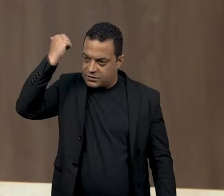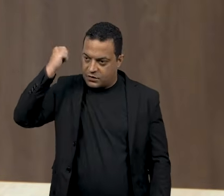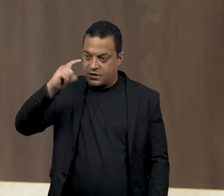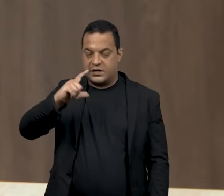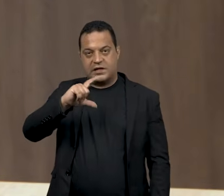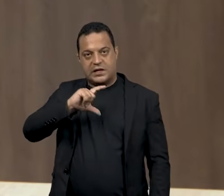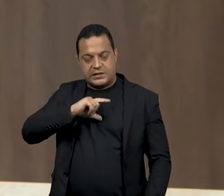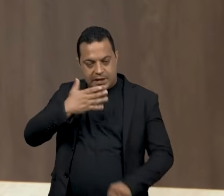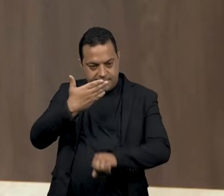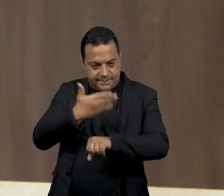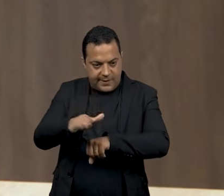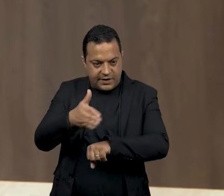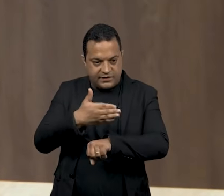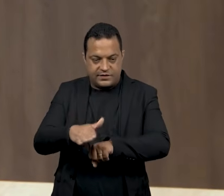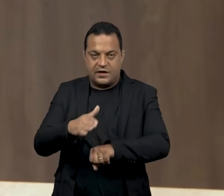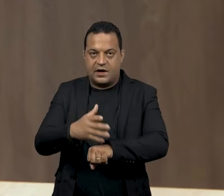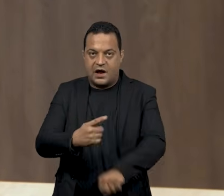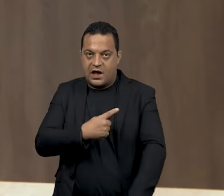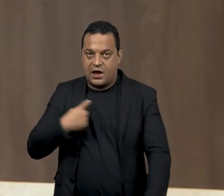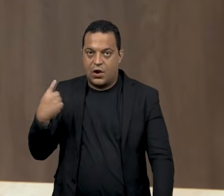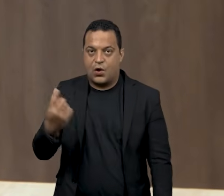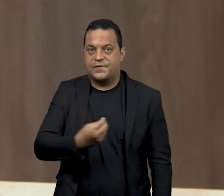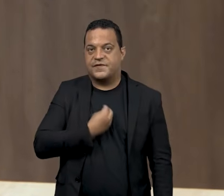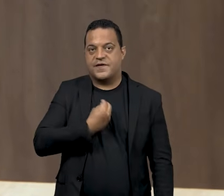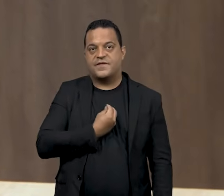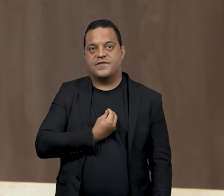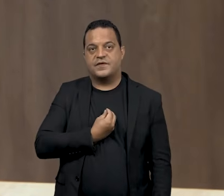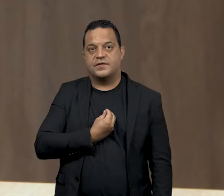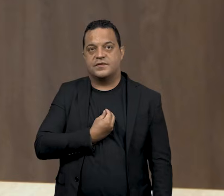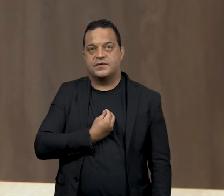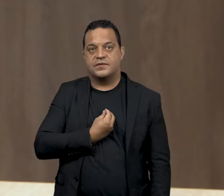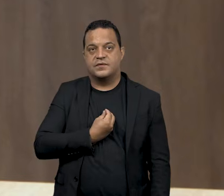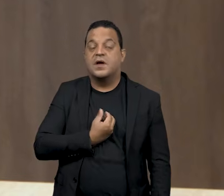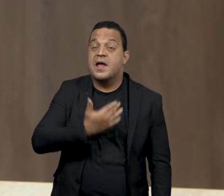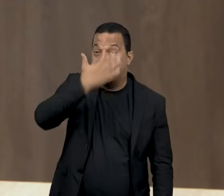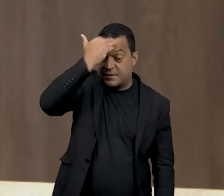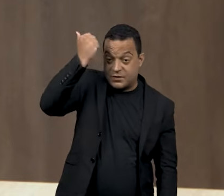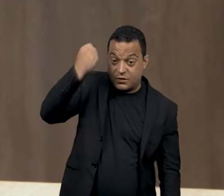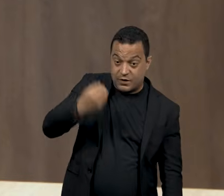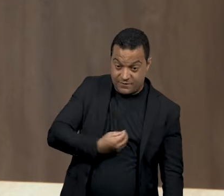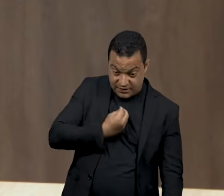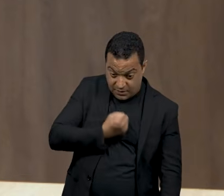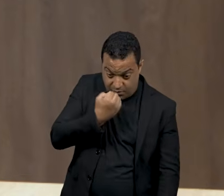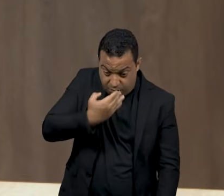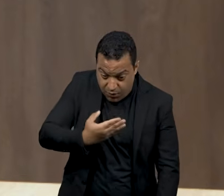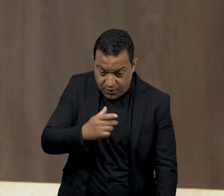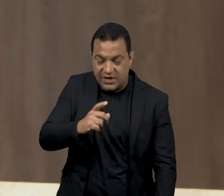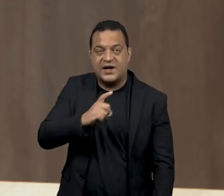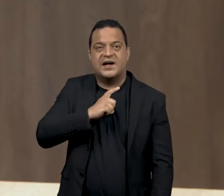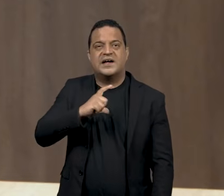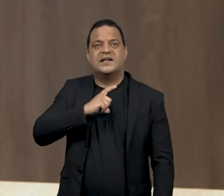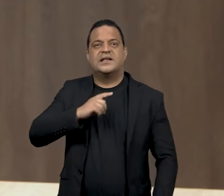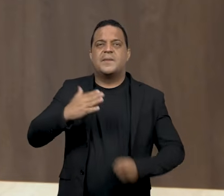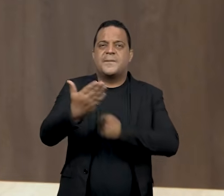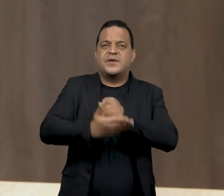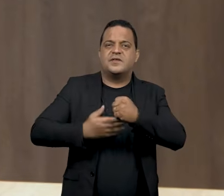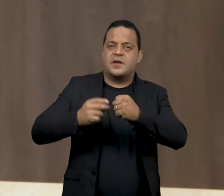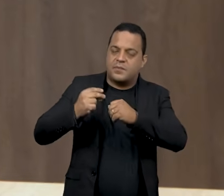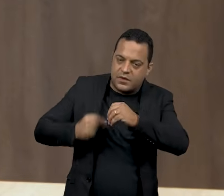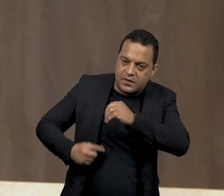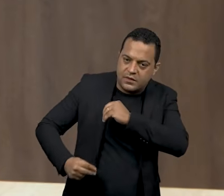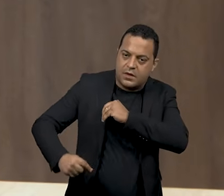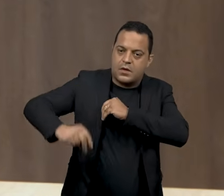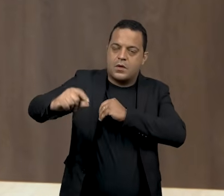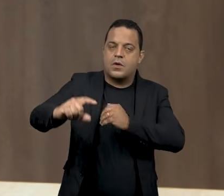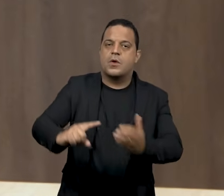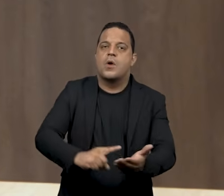abundância de bênçãos em sabedoria aplicada em todo o nosso viver. Sabedoria